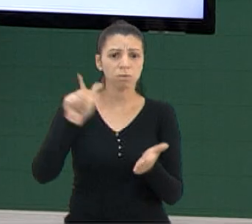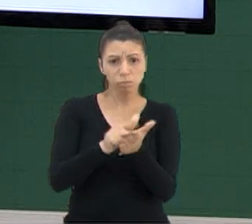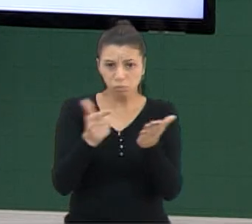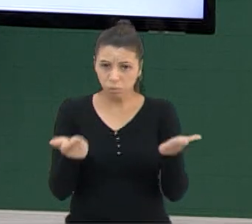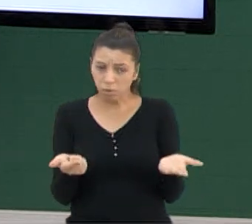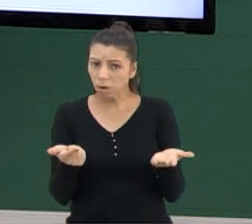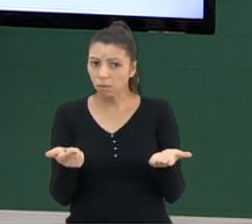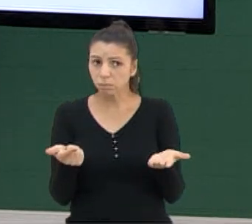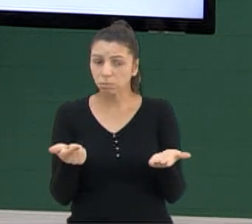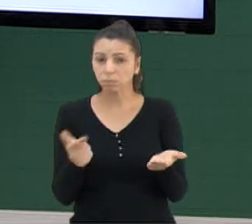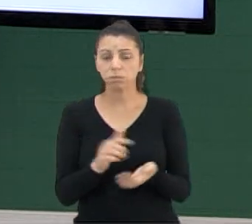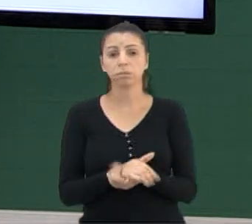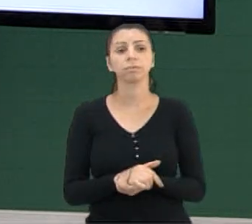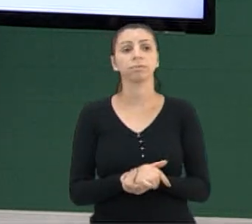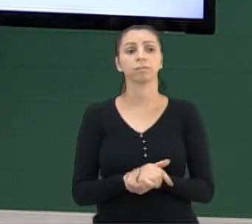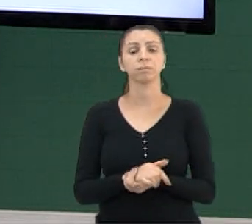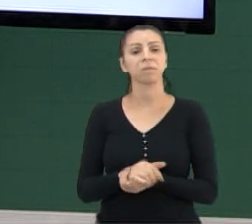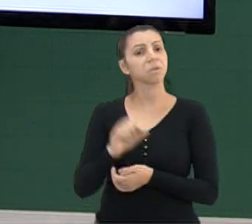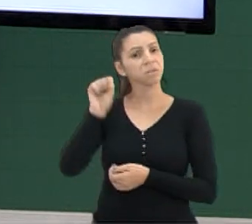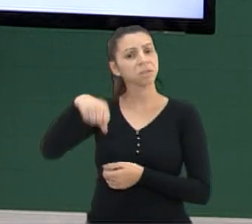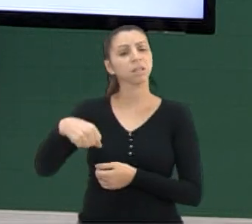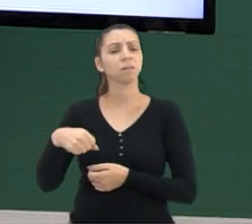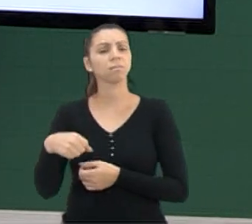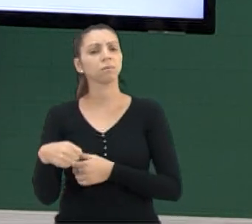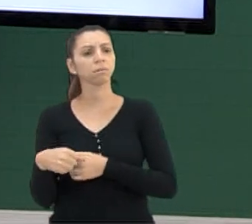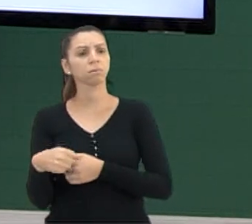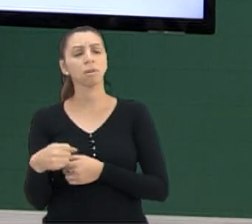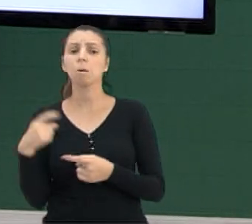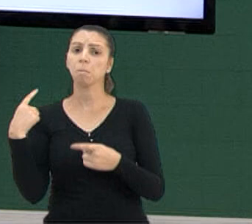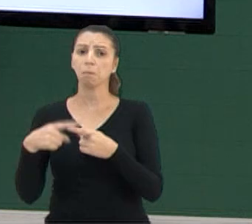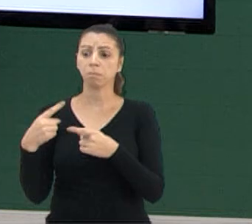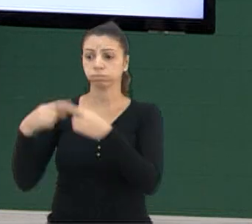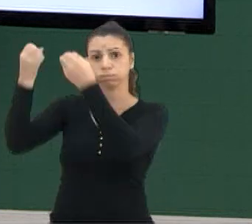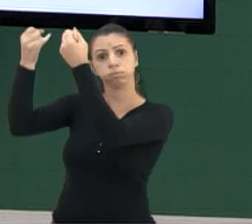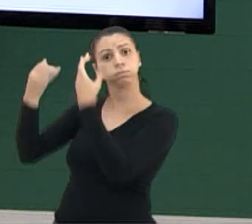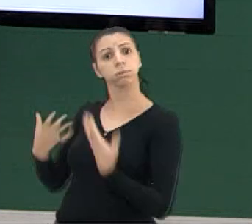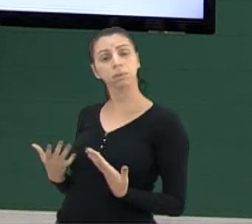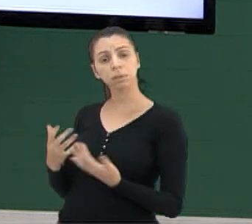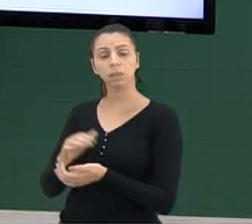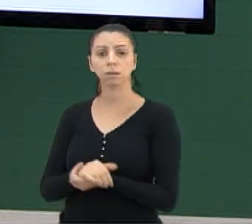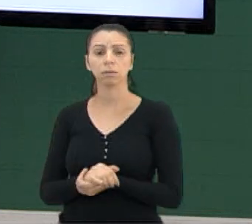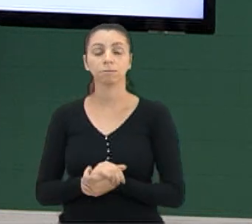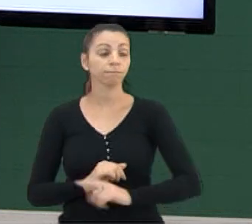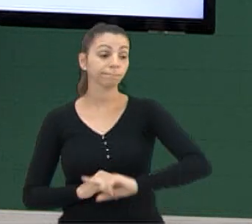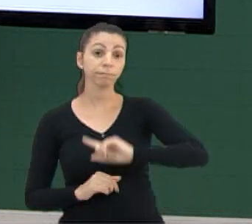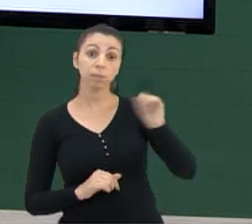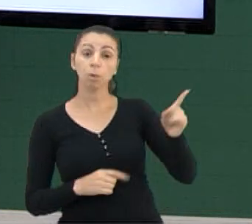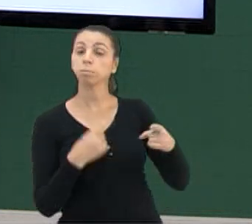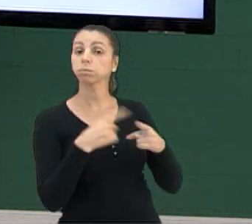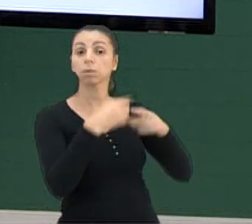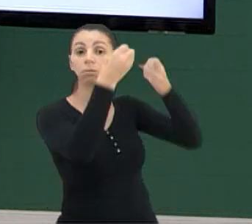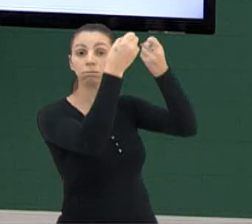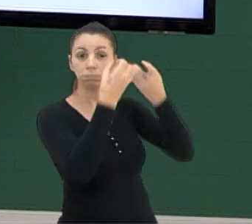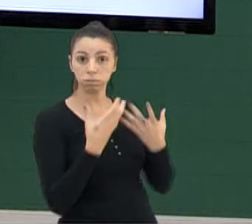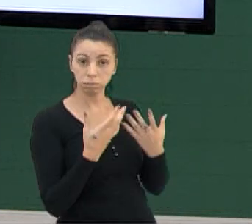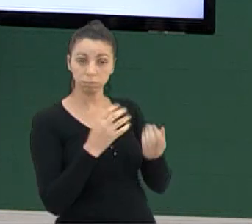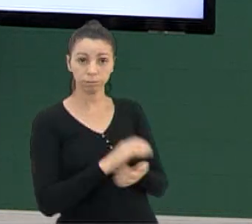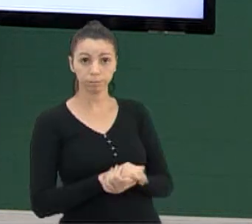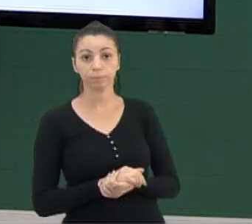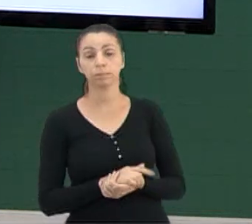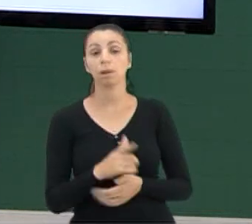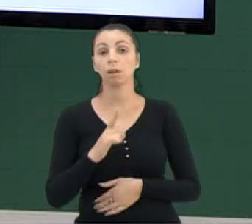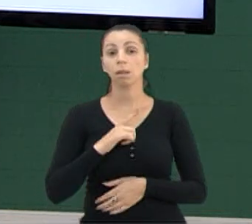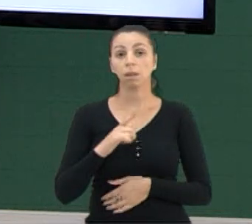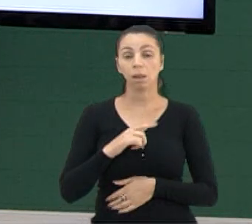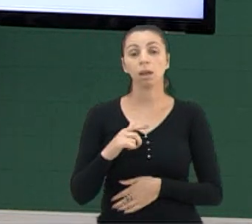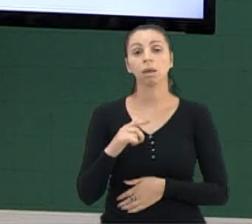do jornal? Vocês acham que sim? Por quê? Acham que não? E por quê? Eu já até